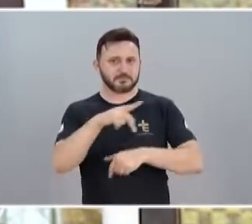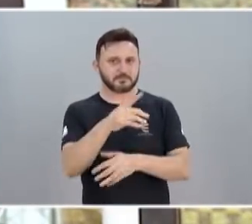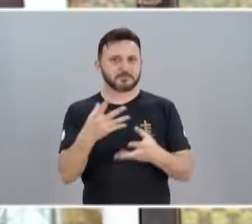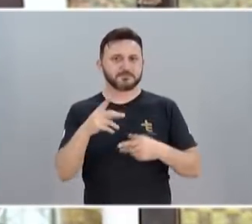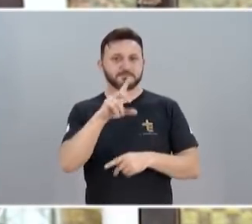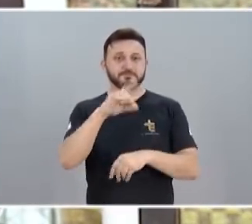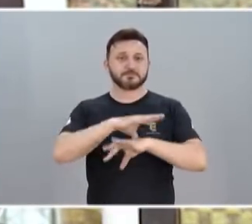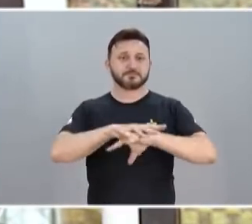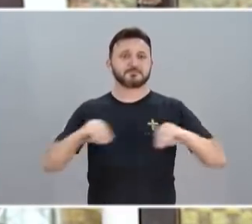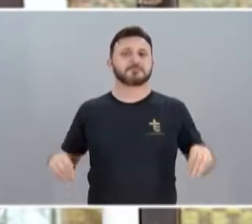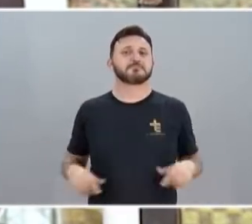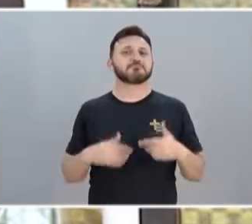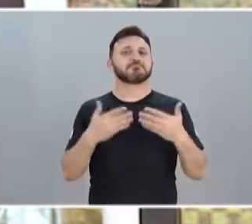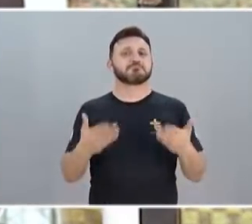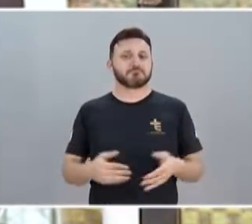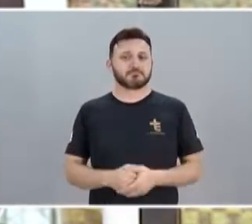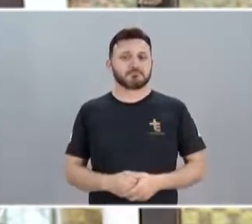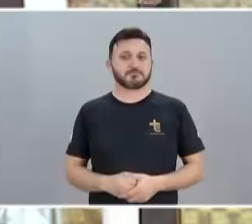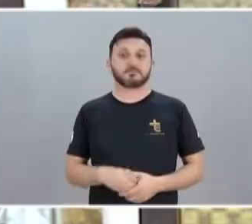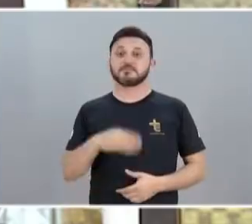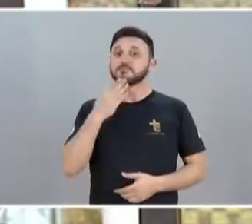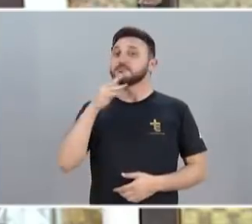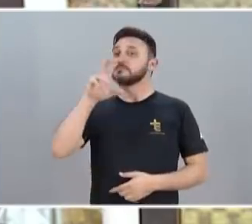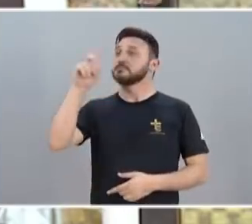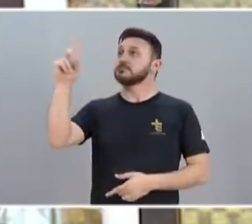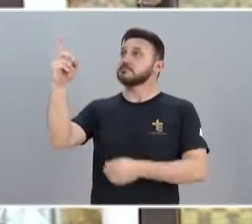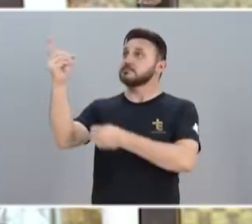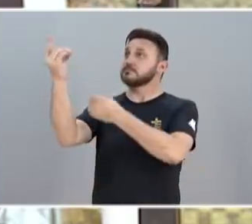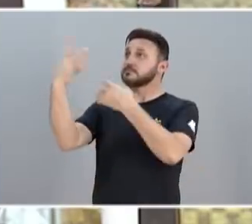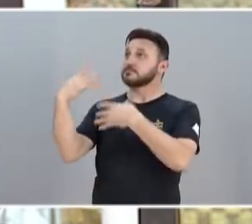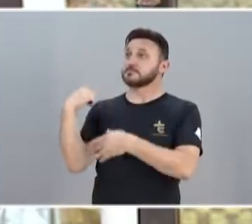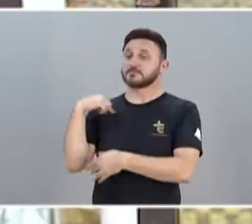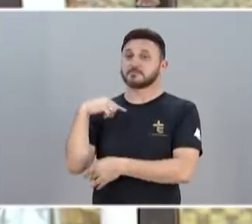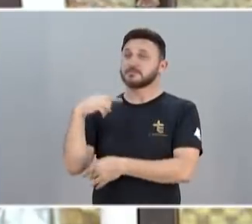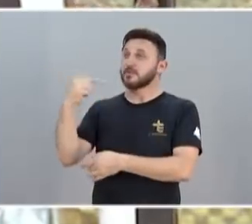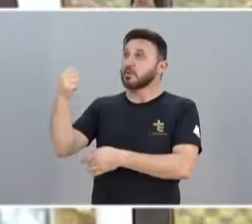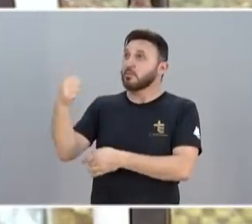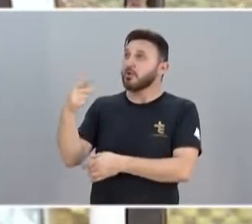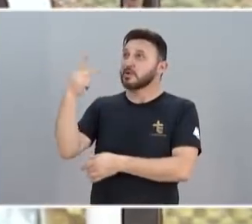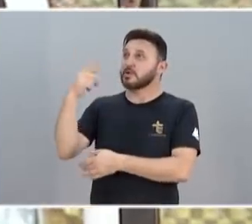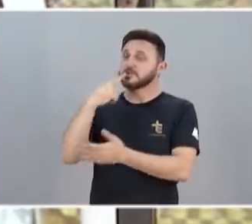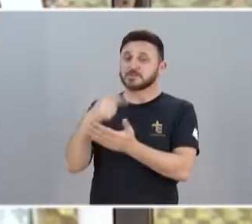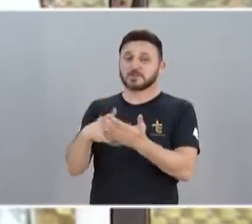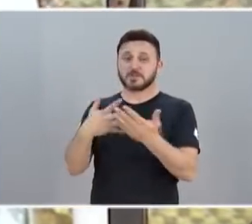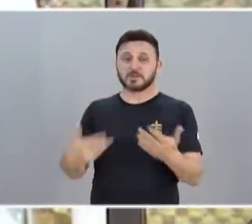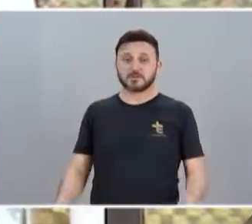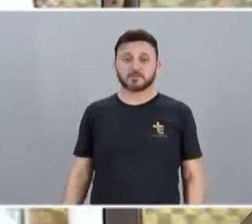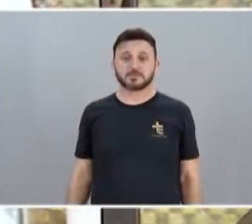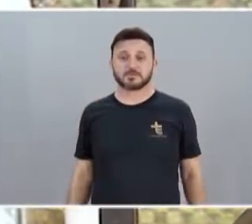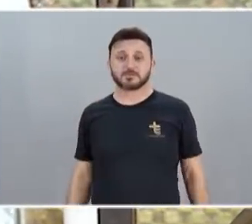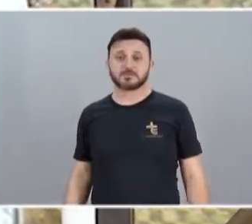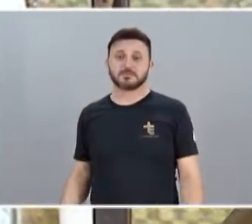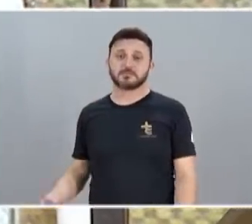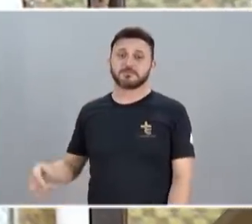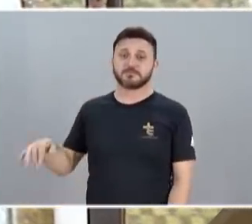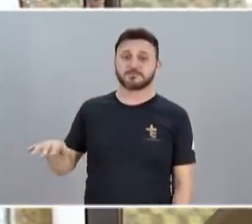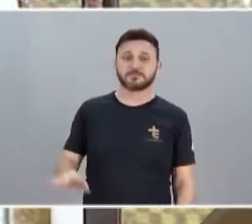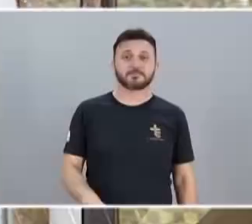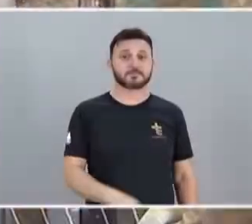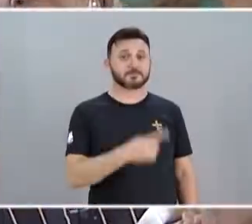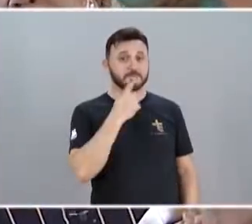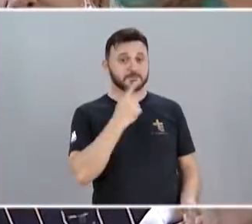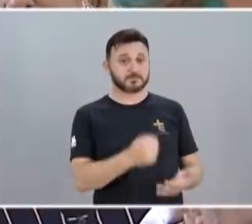cure? Onde você está pedindo, Deus, uma gota do teu sangue? Basta uma gota do teu